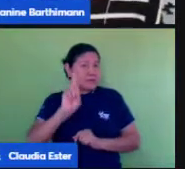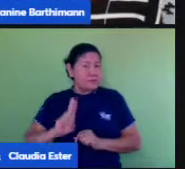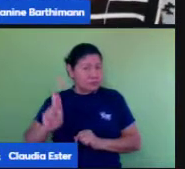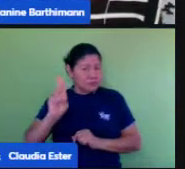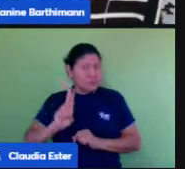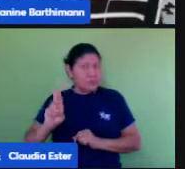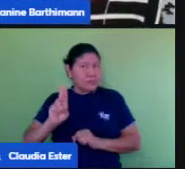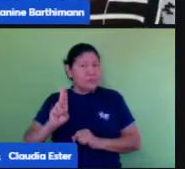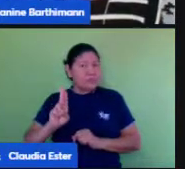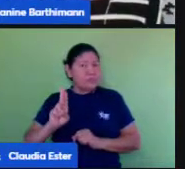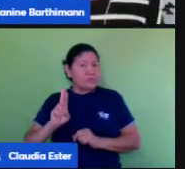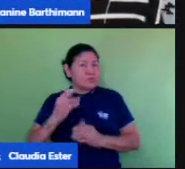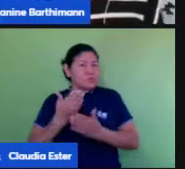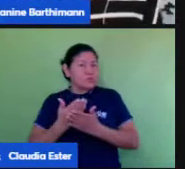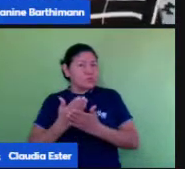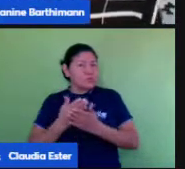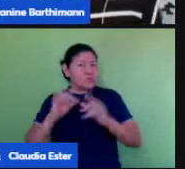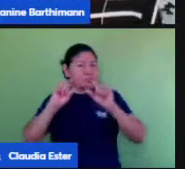pensamento,